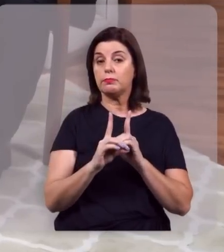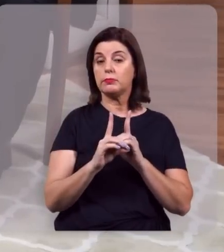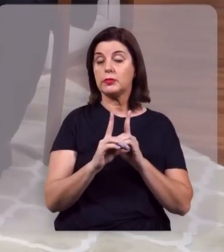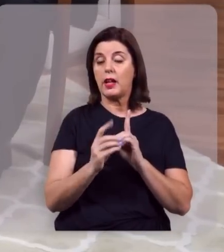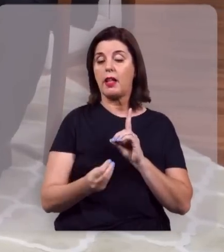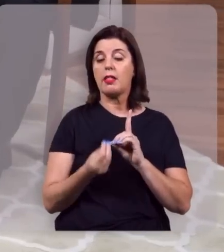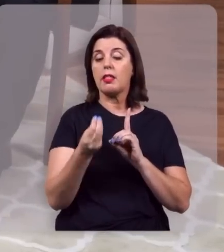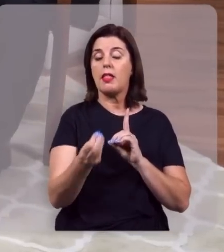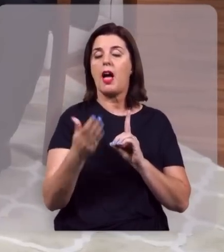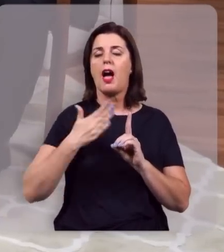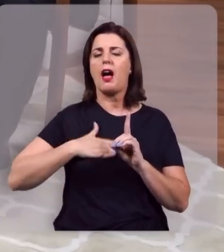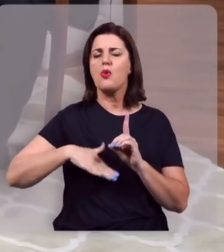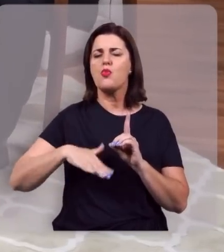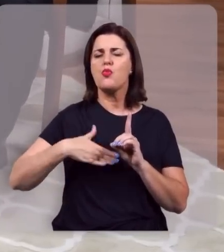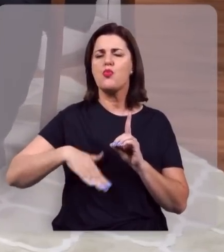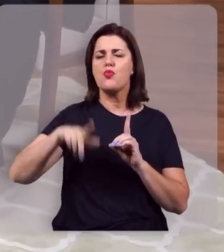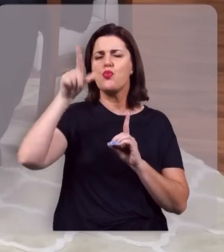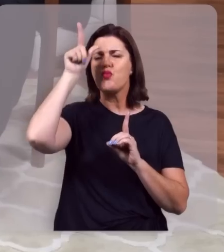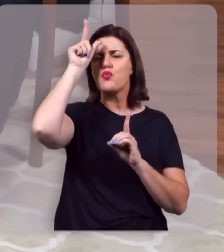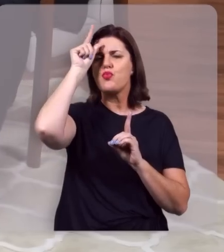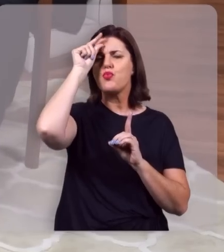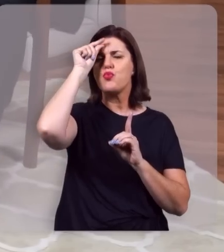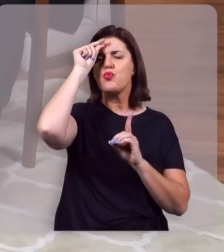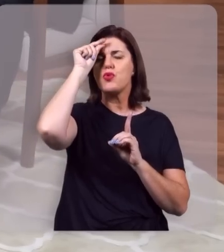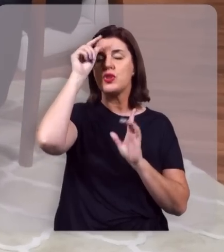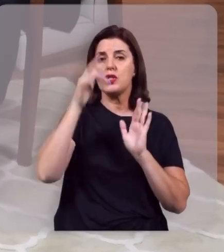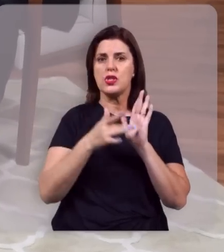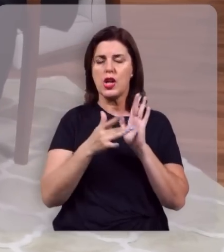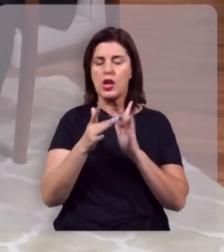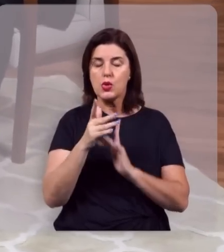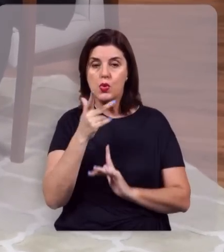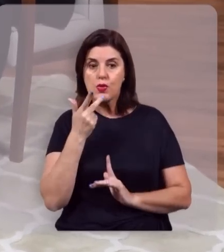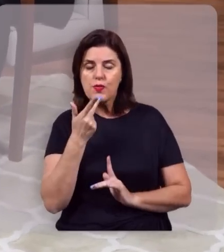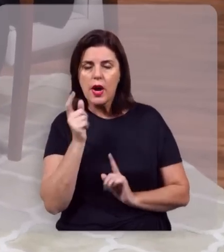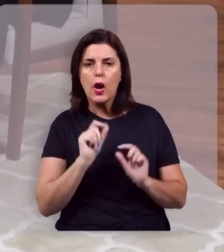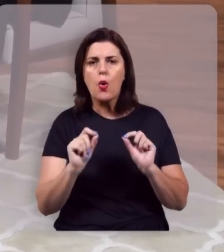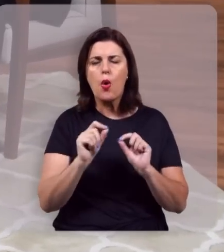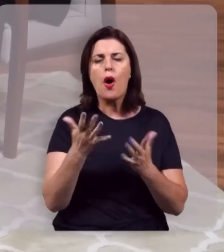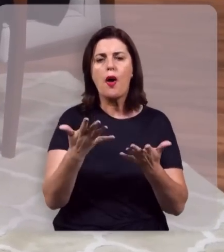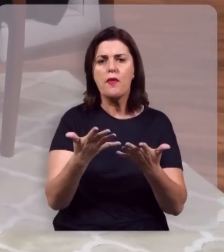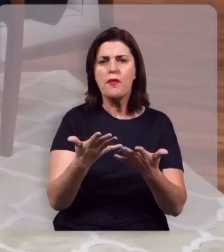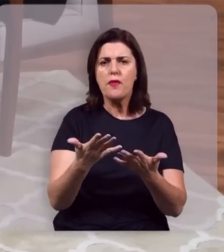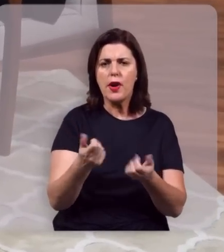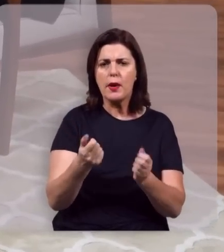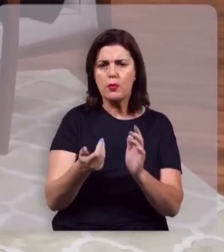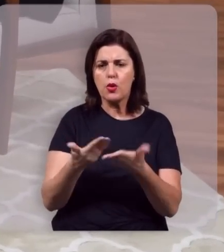traria alívio, né, descanso. Ele fala, olha, vamos fazer o seguinte,